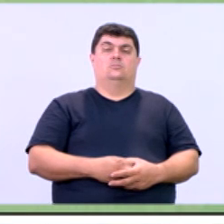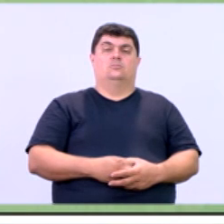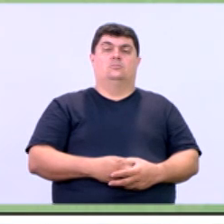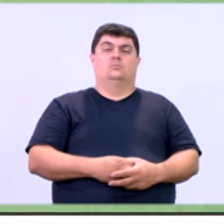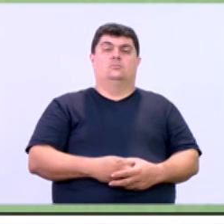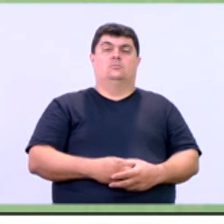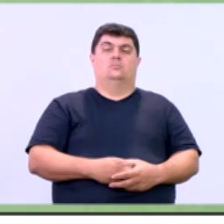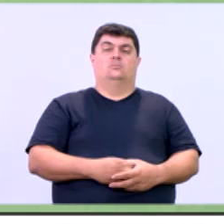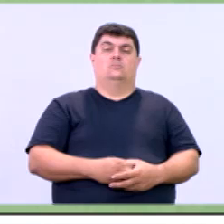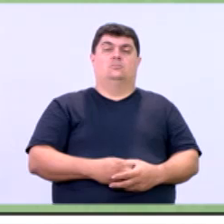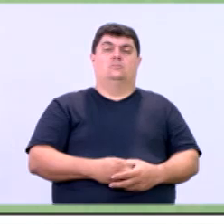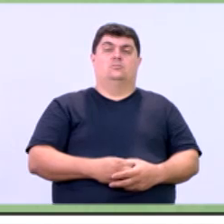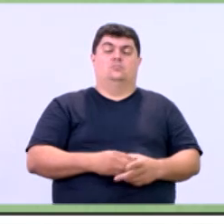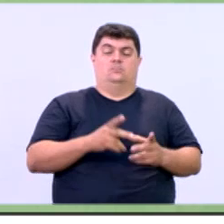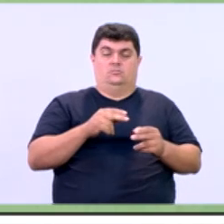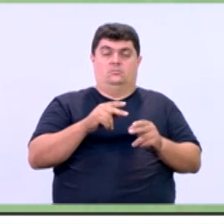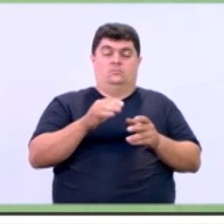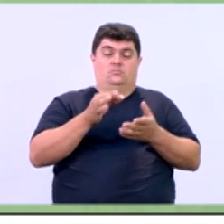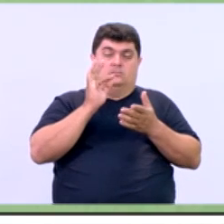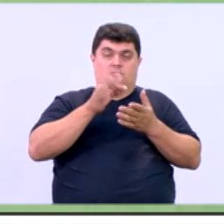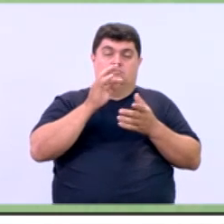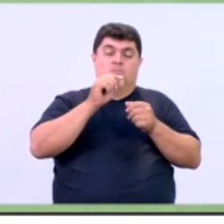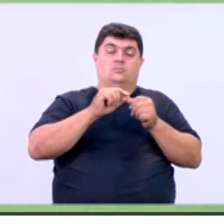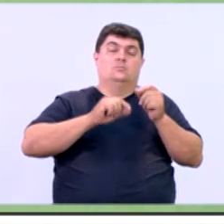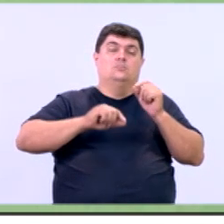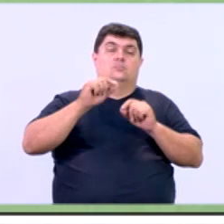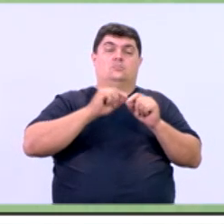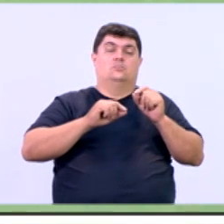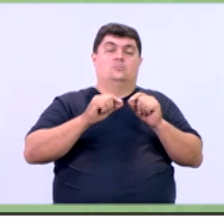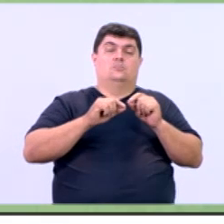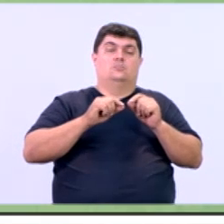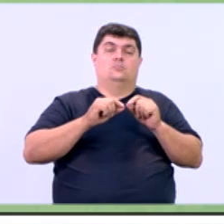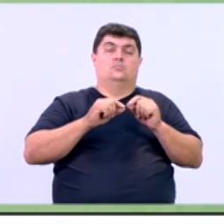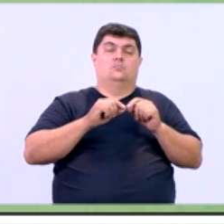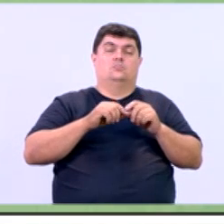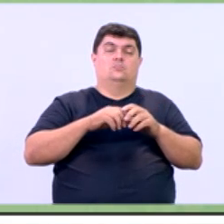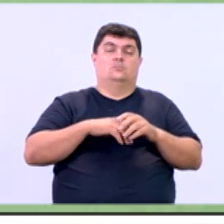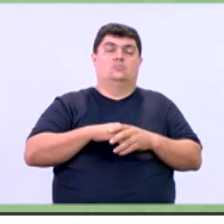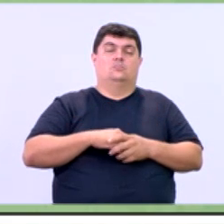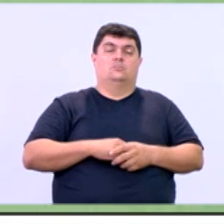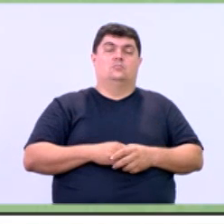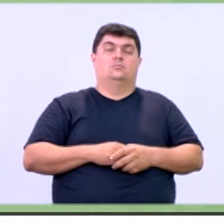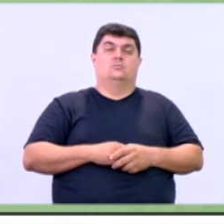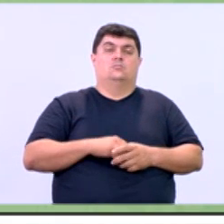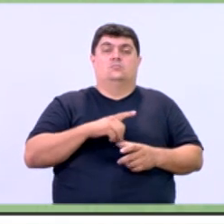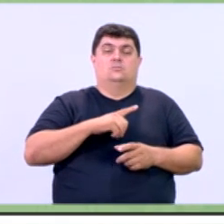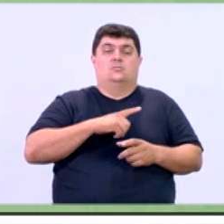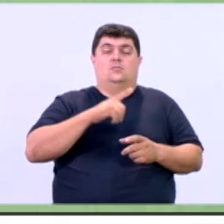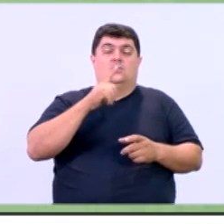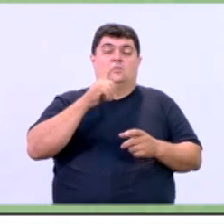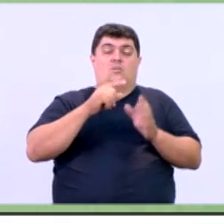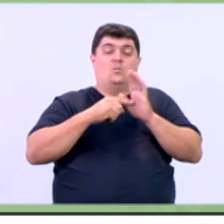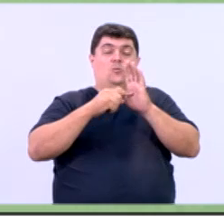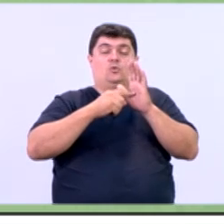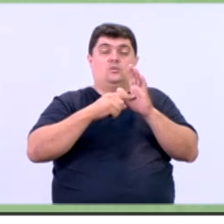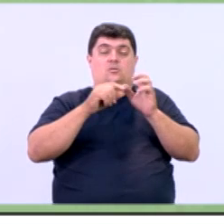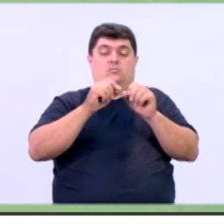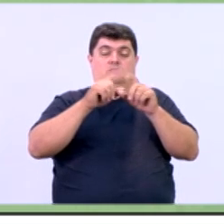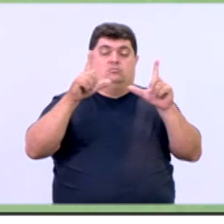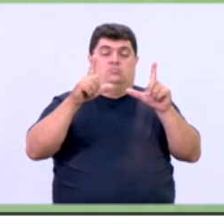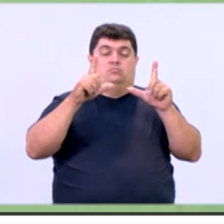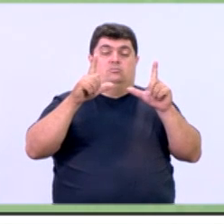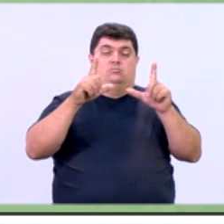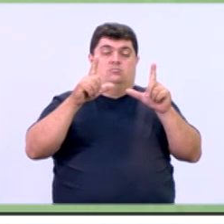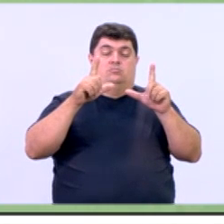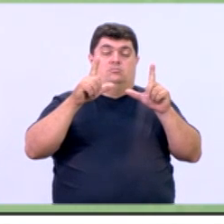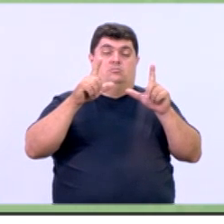Mesma coisa, o JavaScript está fazendo o quê? Ele está calculando a idade, está exibindo uma janela do tipo prompt, alert